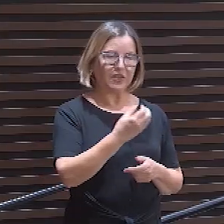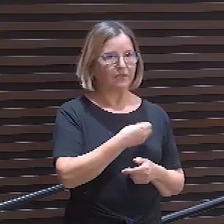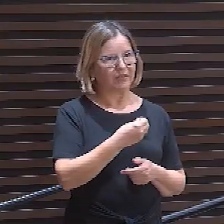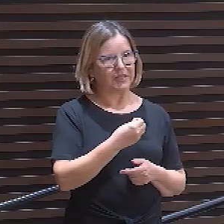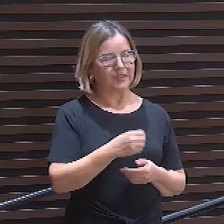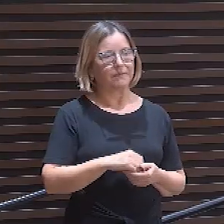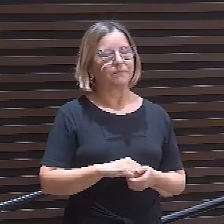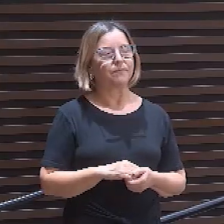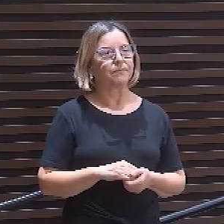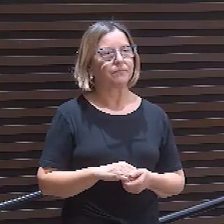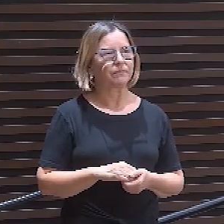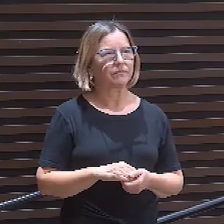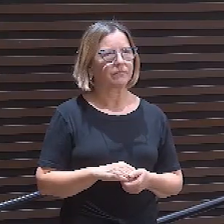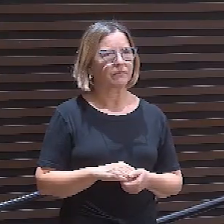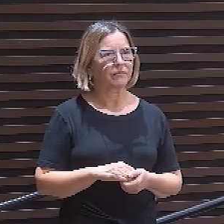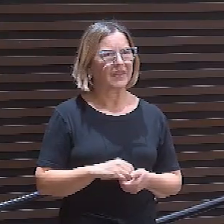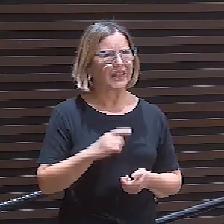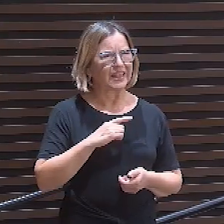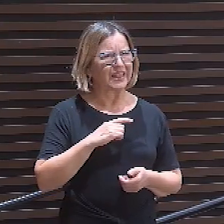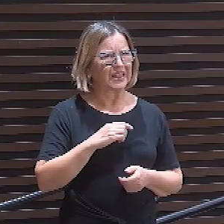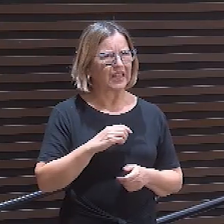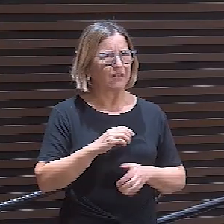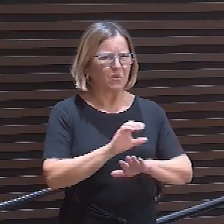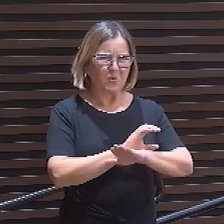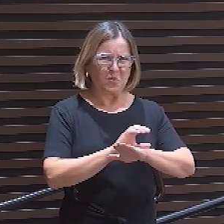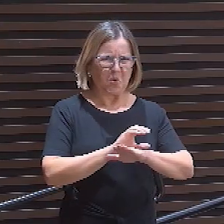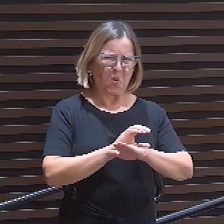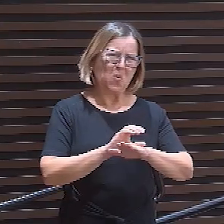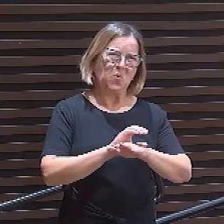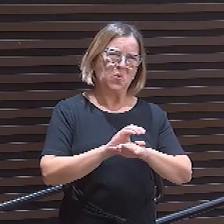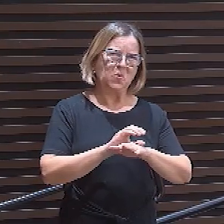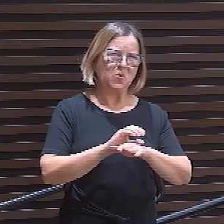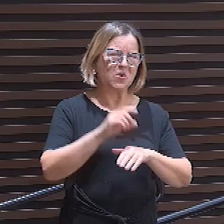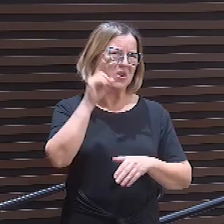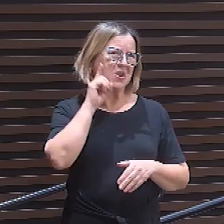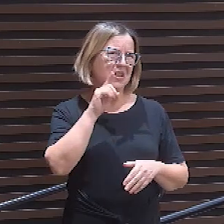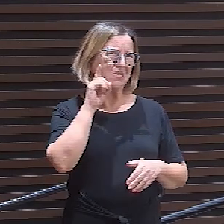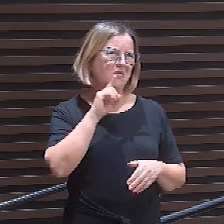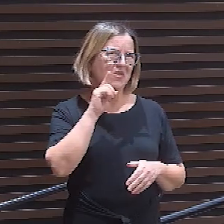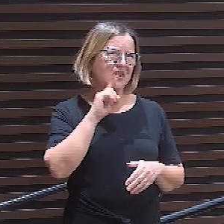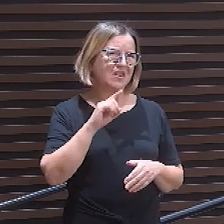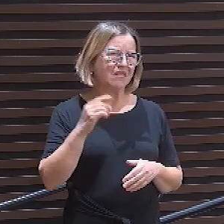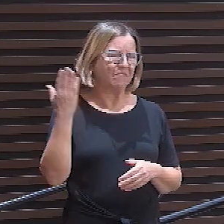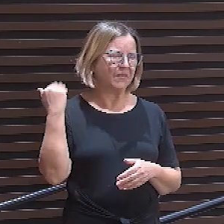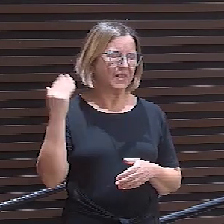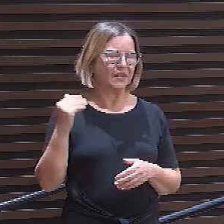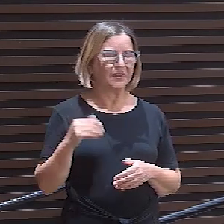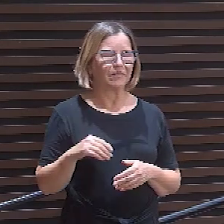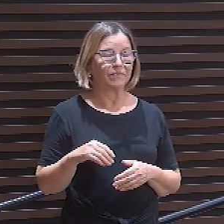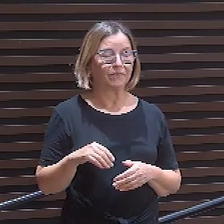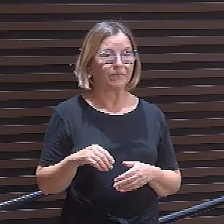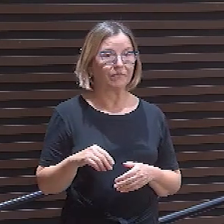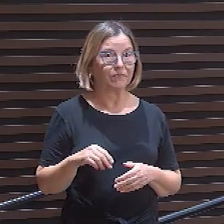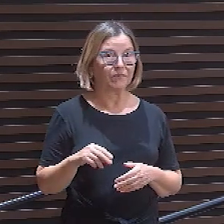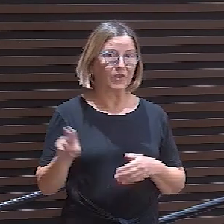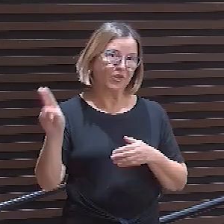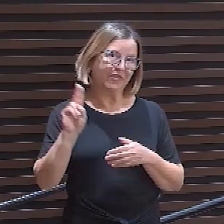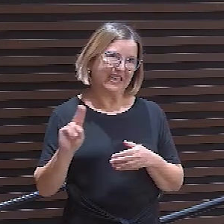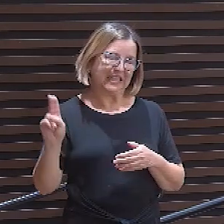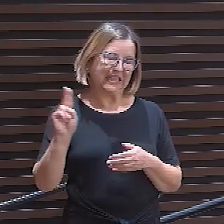Fizemos um curso uma vez nos Estados Unidos, lá em Wheaton, na Universidade Wheaton, e